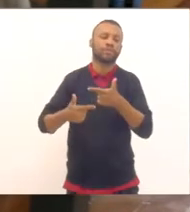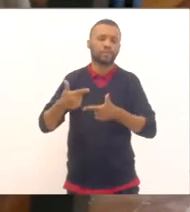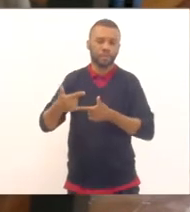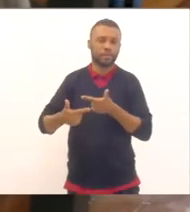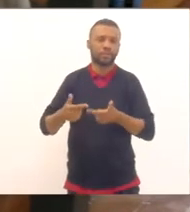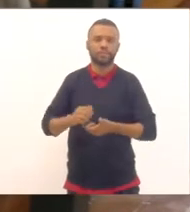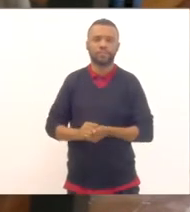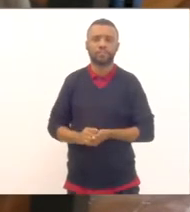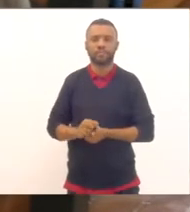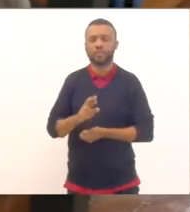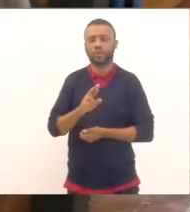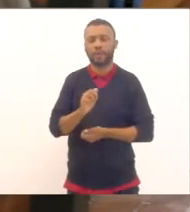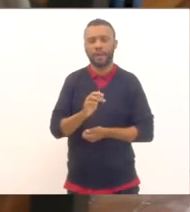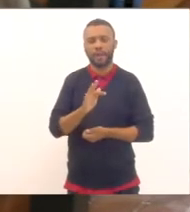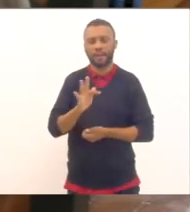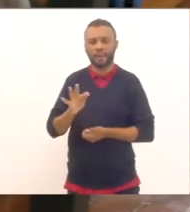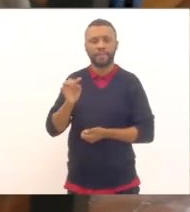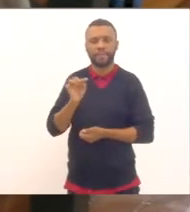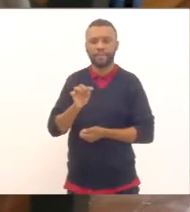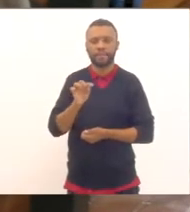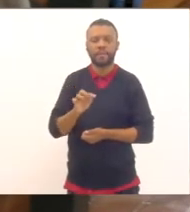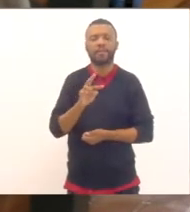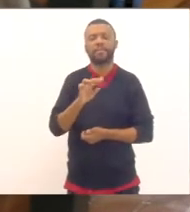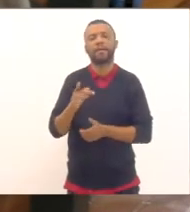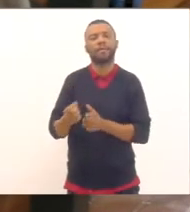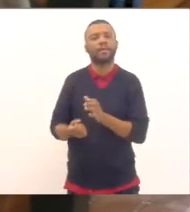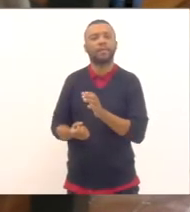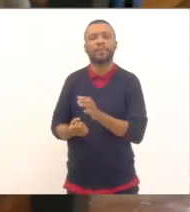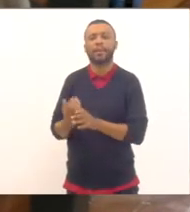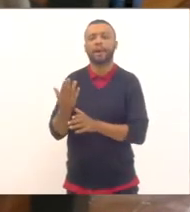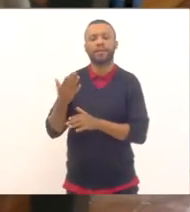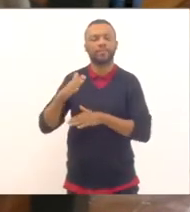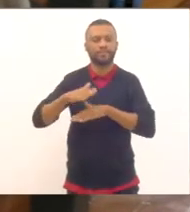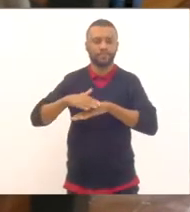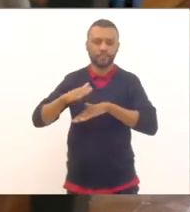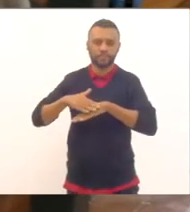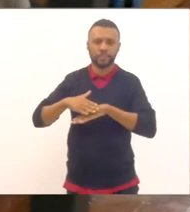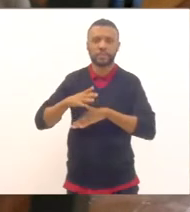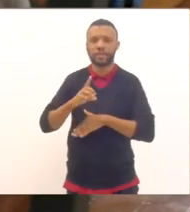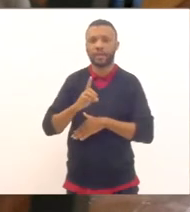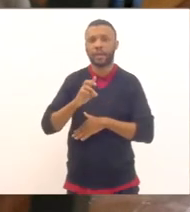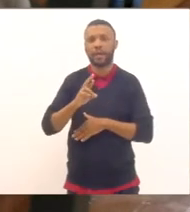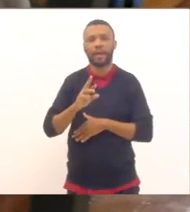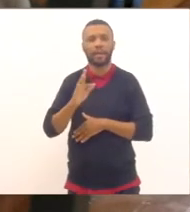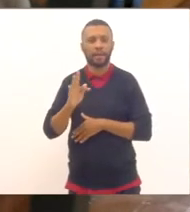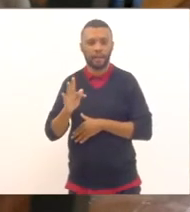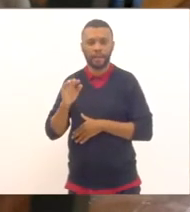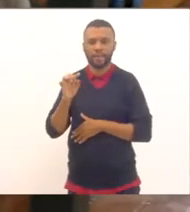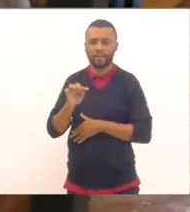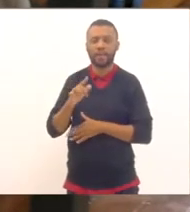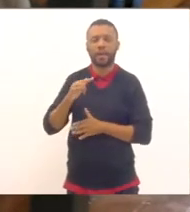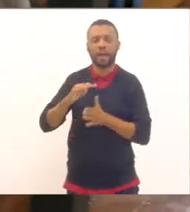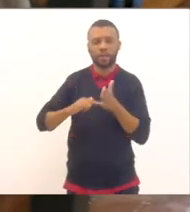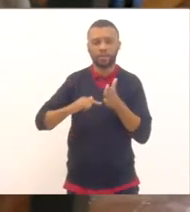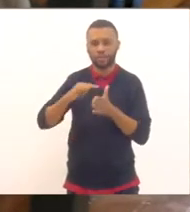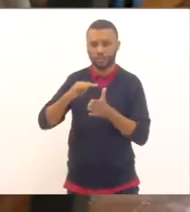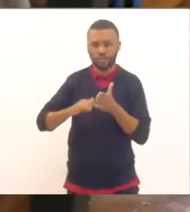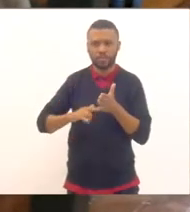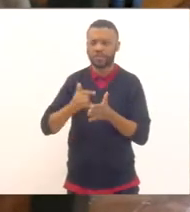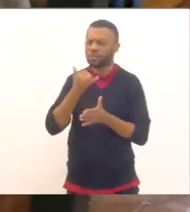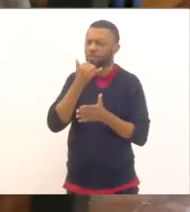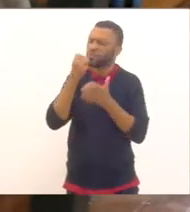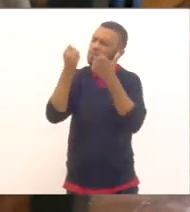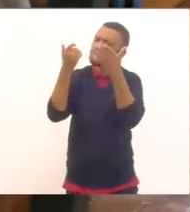o Afe vai ser feito pela pela drf a documentação vai sempre